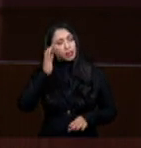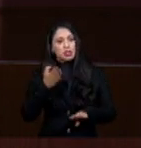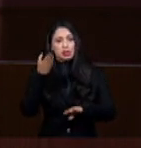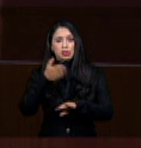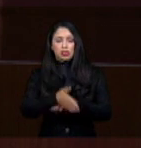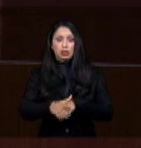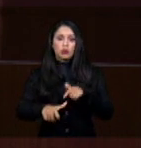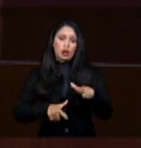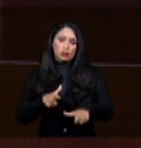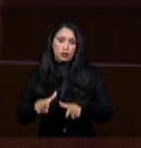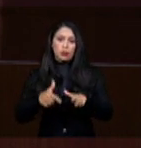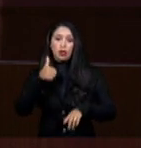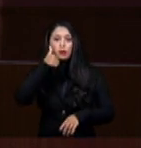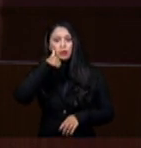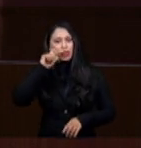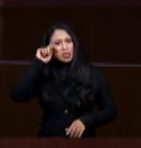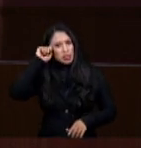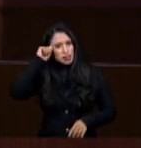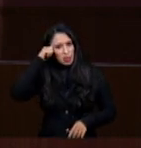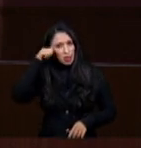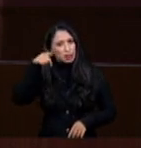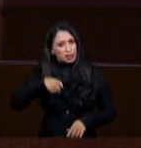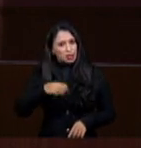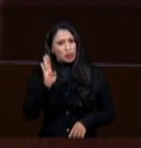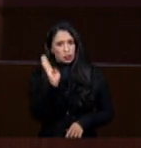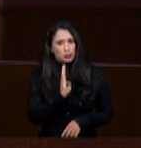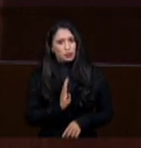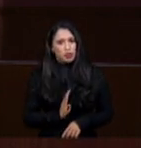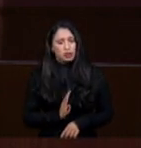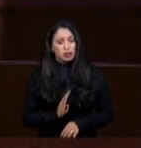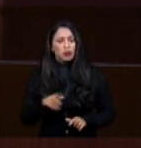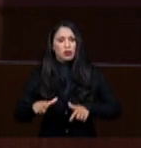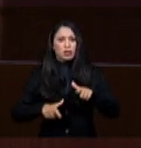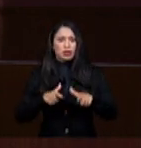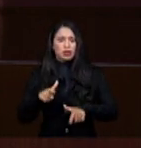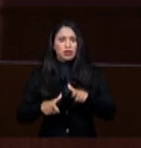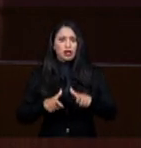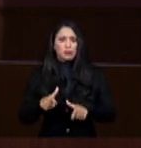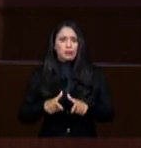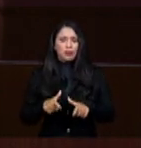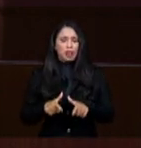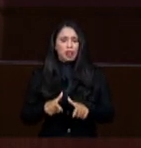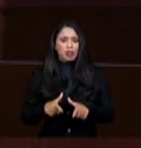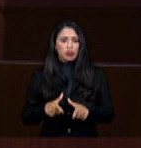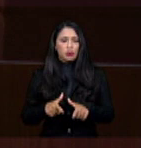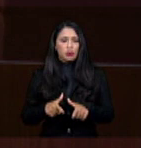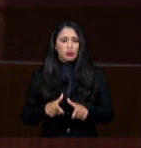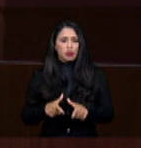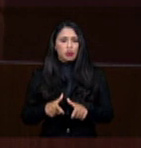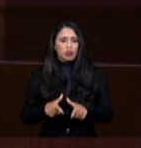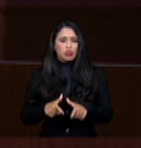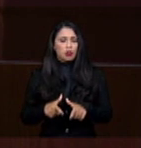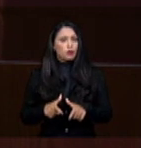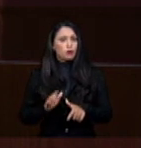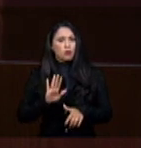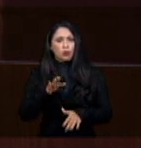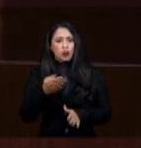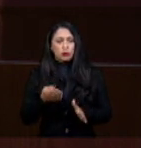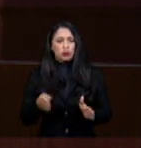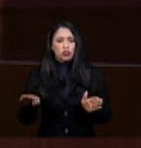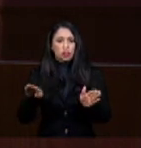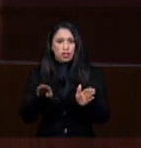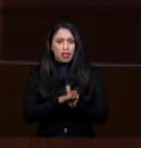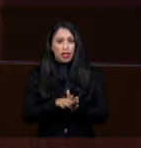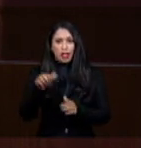mulheres negras no Brasil trabalham desde a primeira hora do primeiro dia em que aqui chegaram